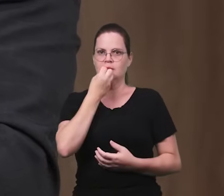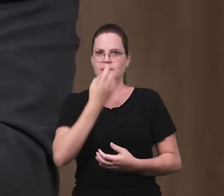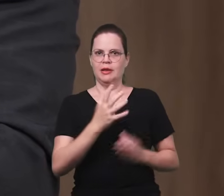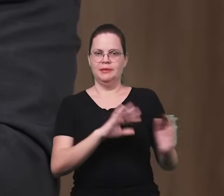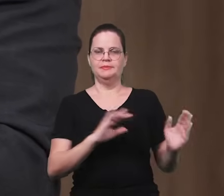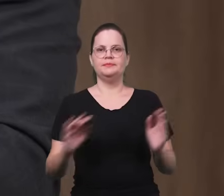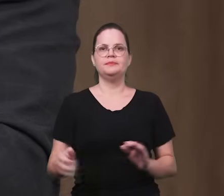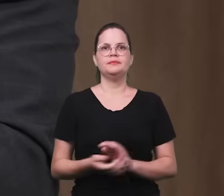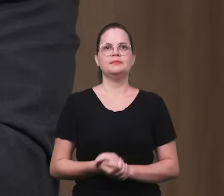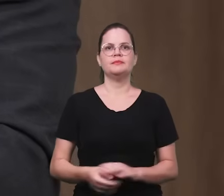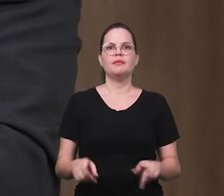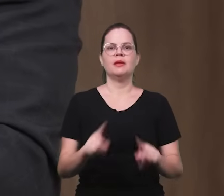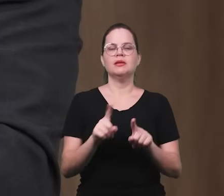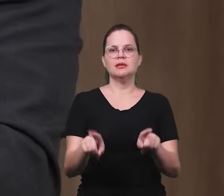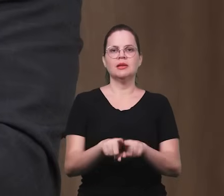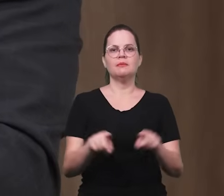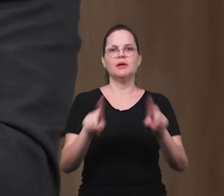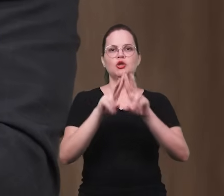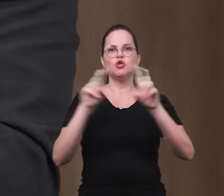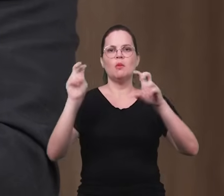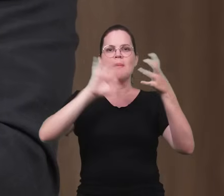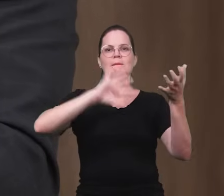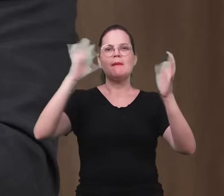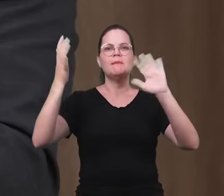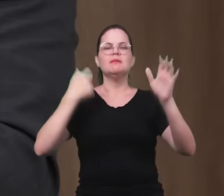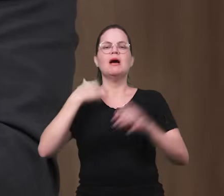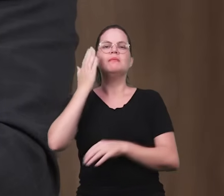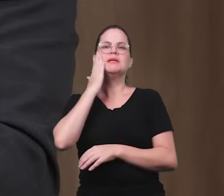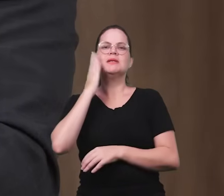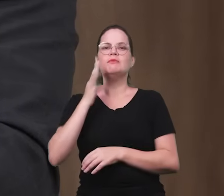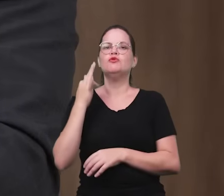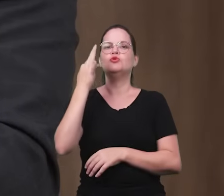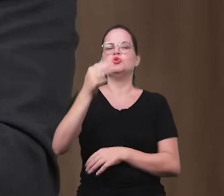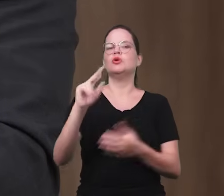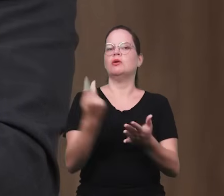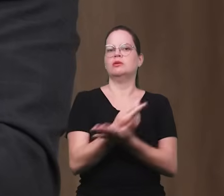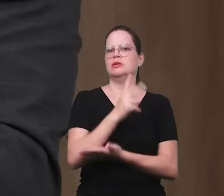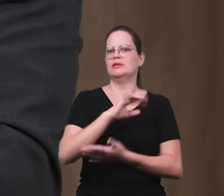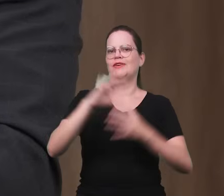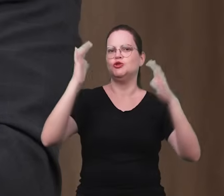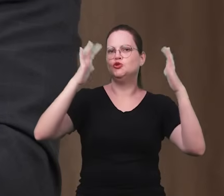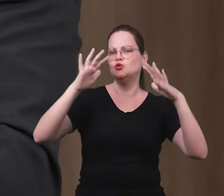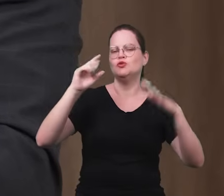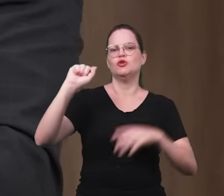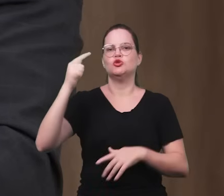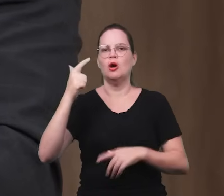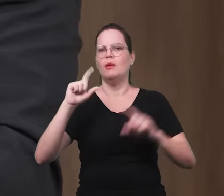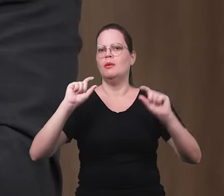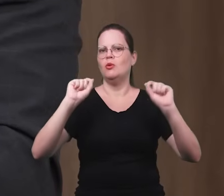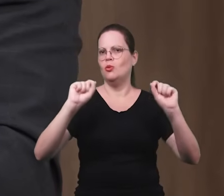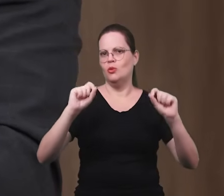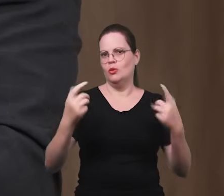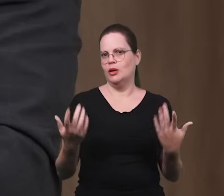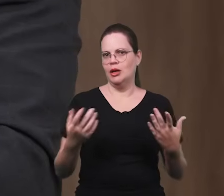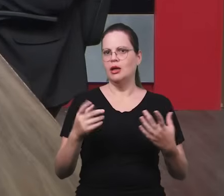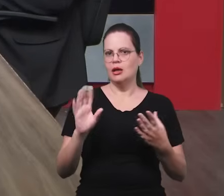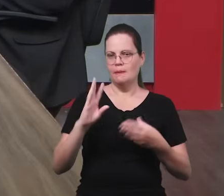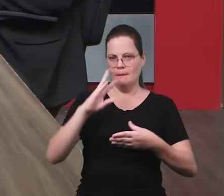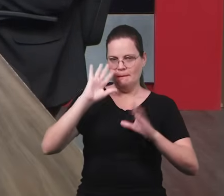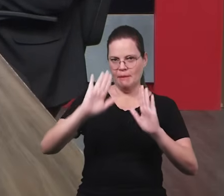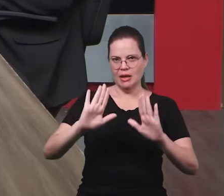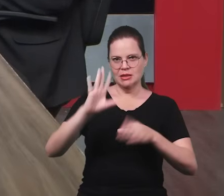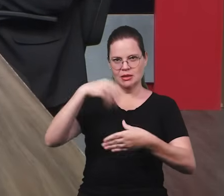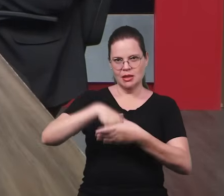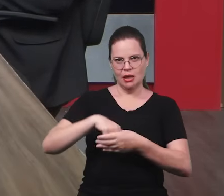também, apesar de ser uma descoberta humana, que nós entendemos ao longo do tempo, isso também estava escrito já na palavra do Senhor, não é isso? Pois